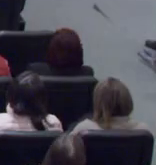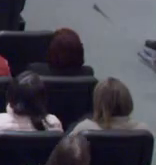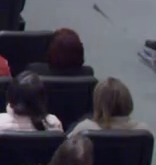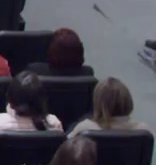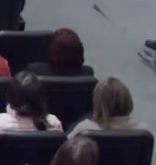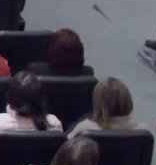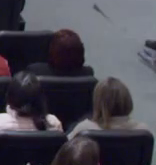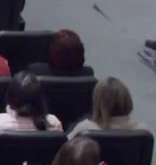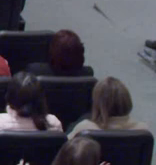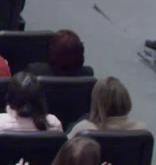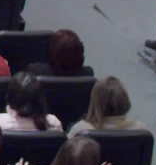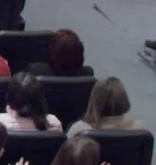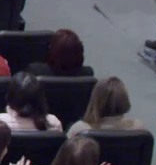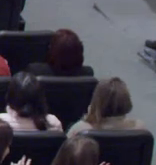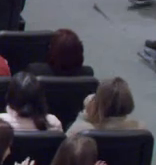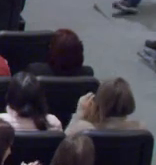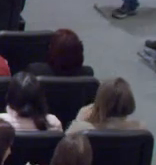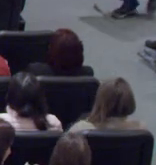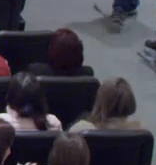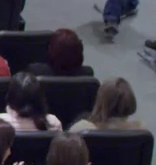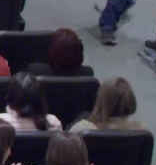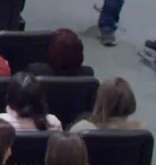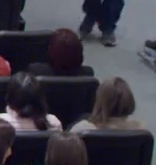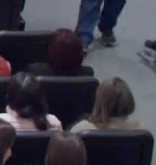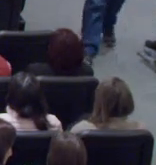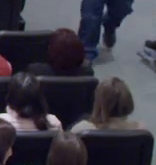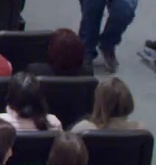Ah, agora liguei. Ah, muito obrigada, doutor.